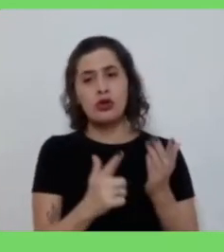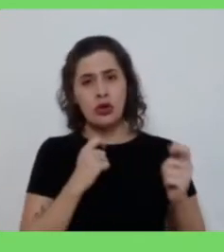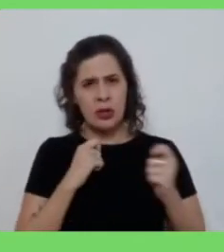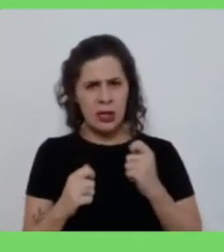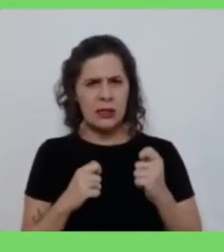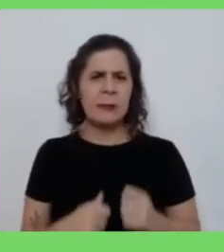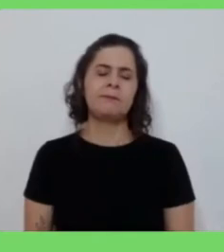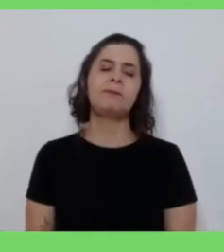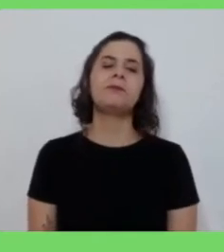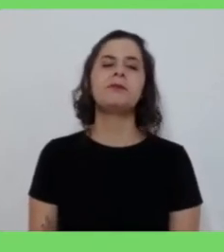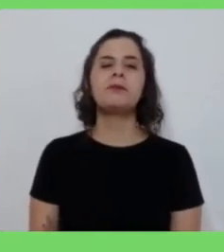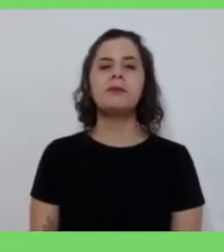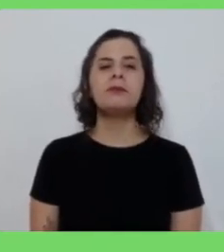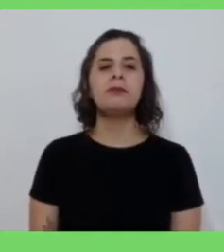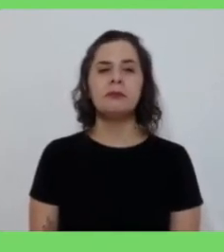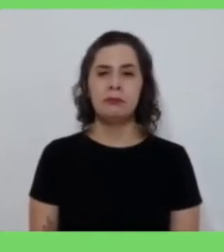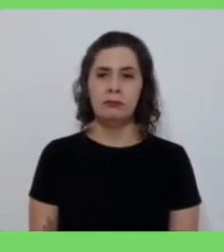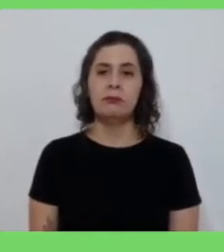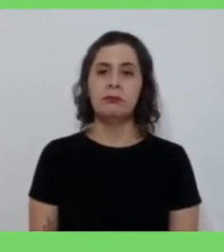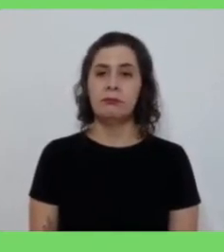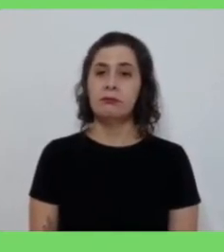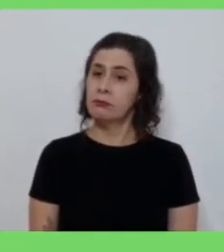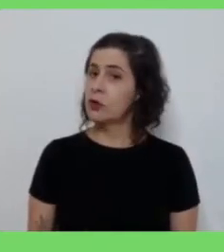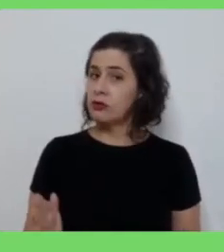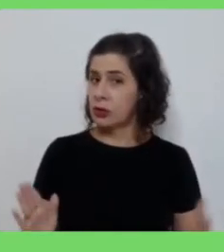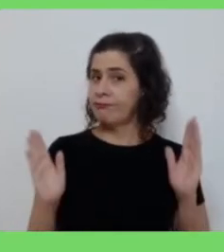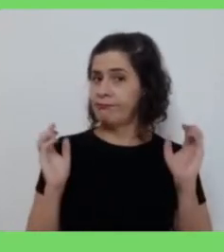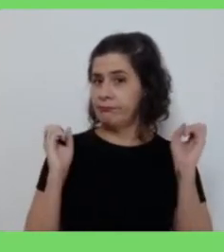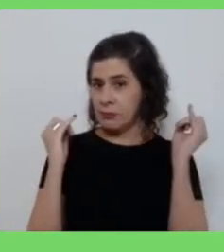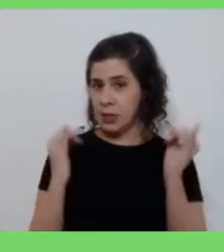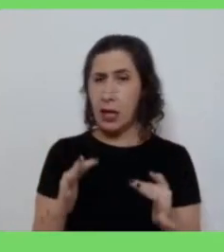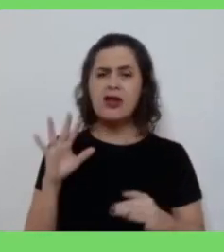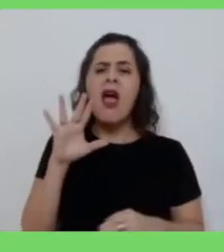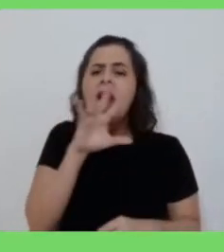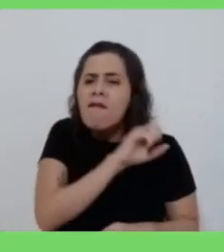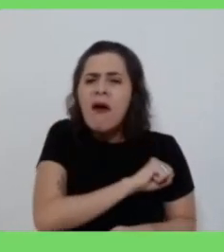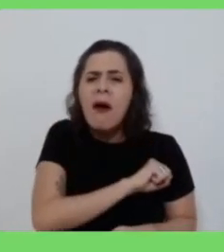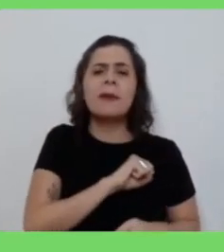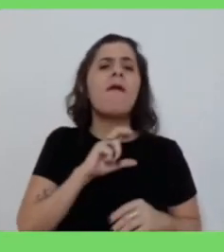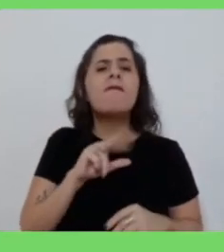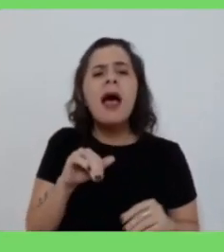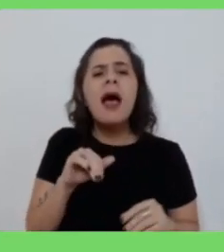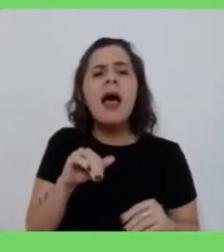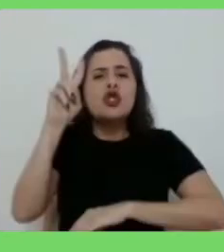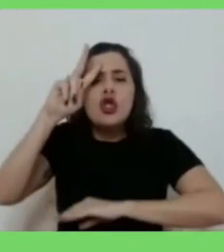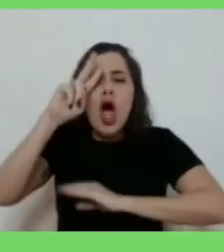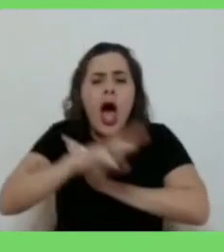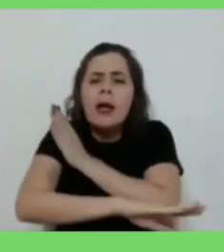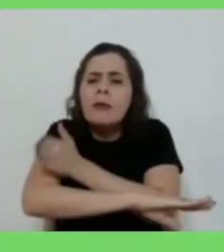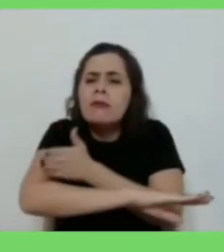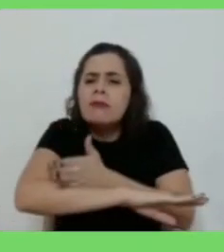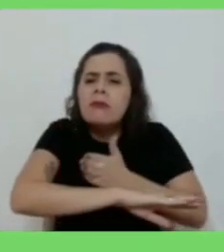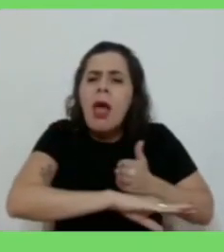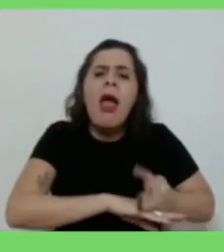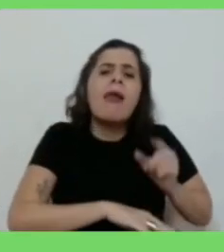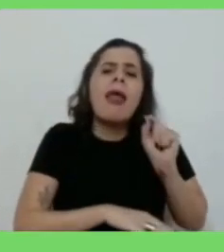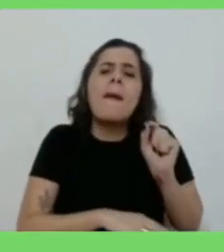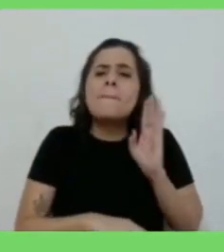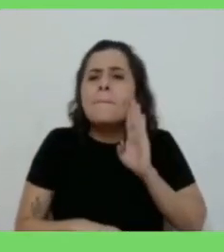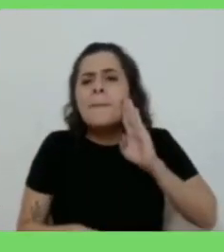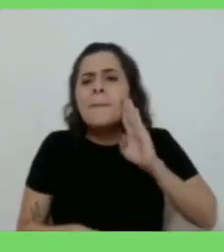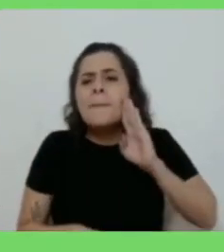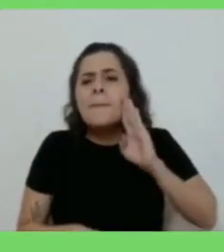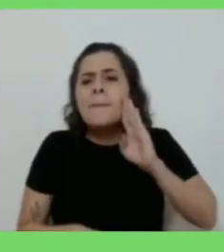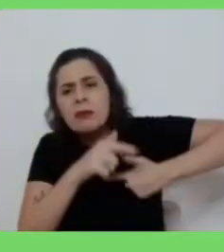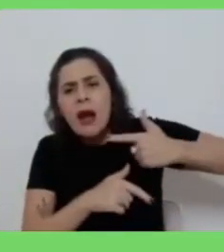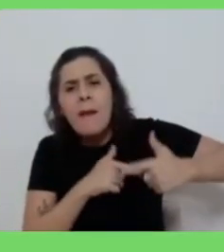apresentação eh como eu Adiantei para vocês a gente vai dar um breve histórico né e citar os principais agentes e possibilidades de atuação